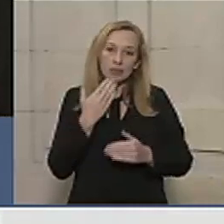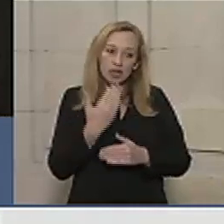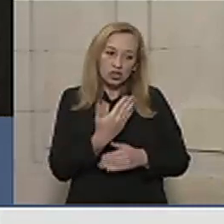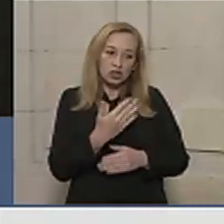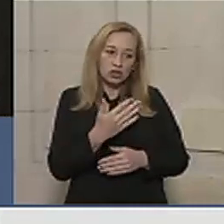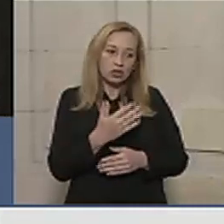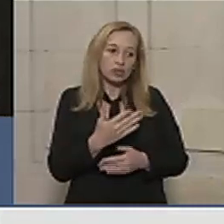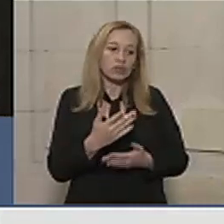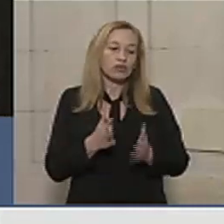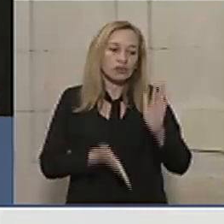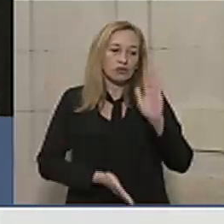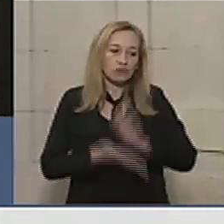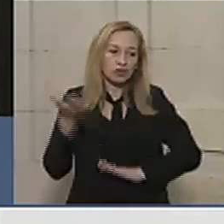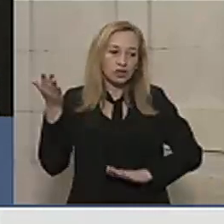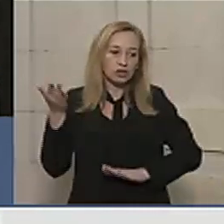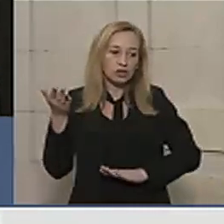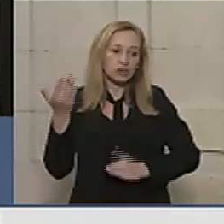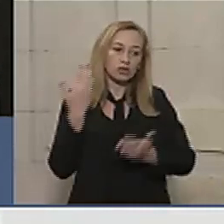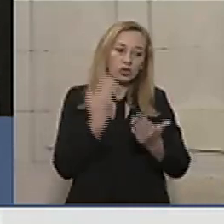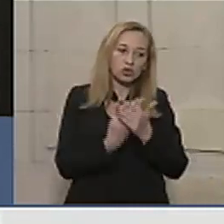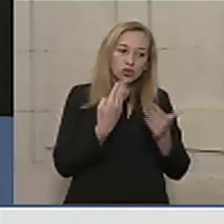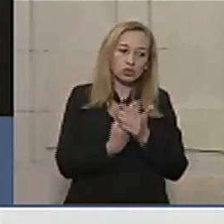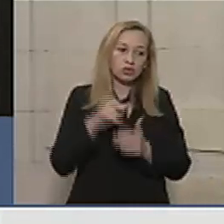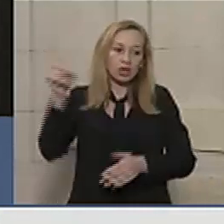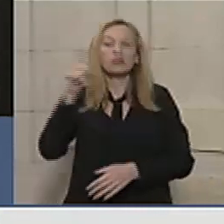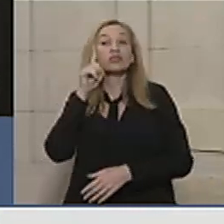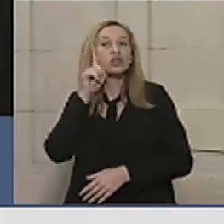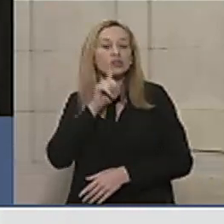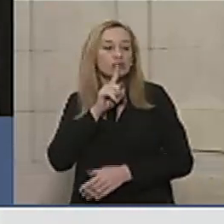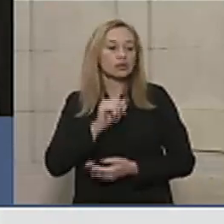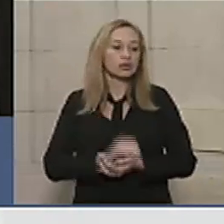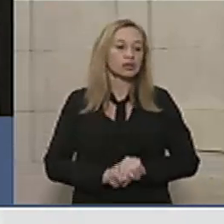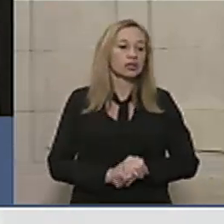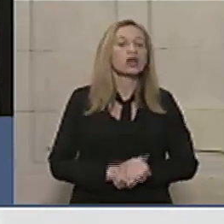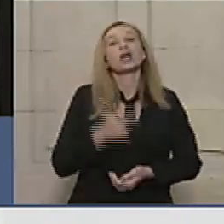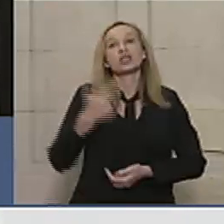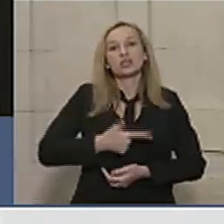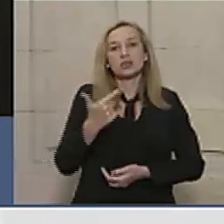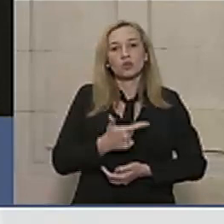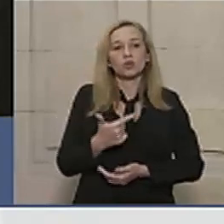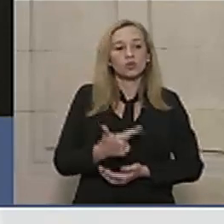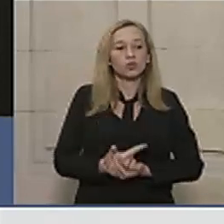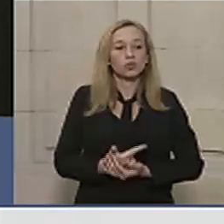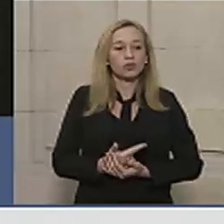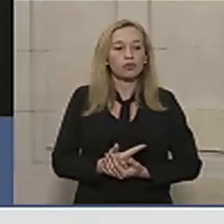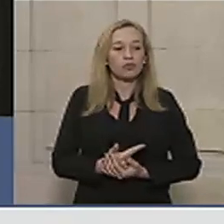e viajou a estudo para os Estados Unidos. E, em segundo lugar,